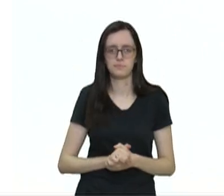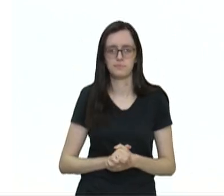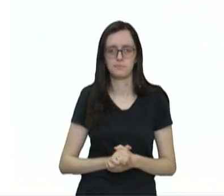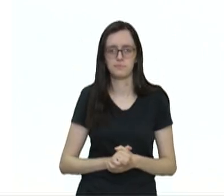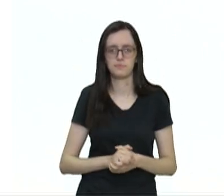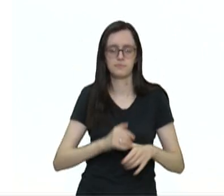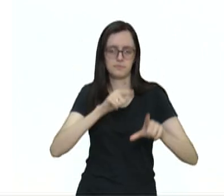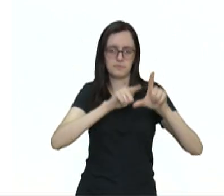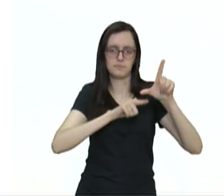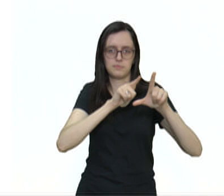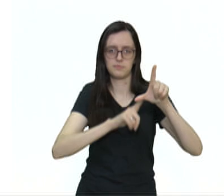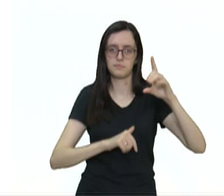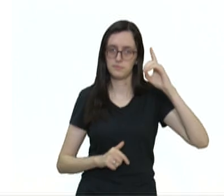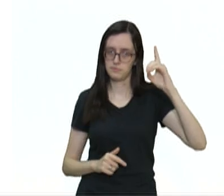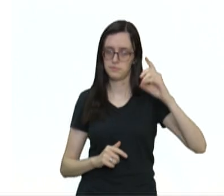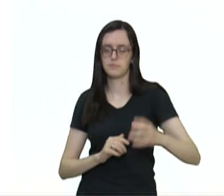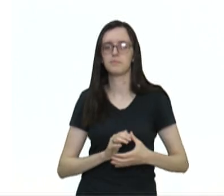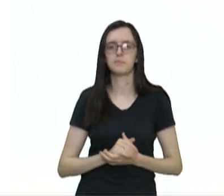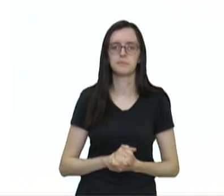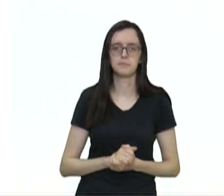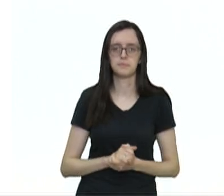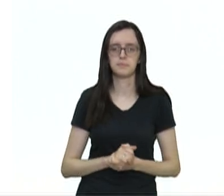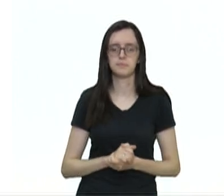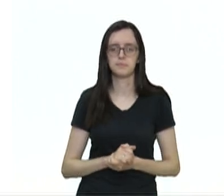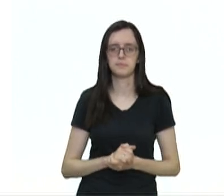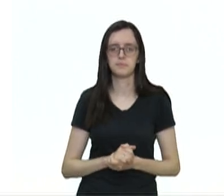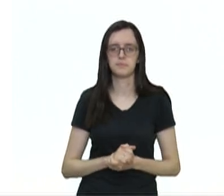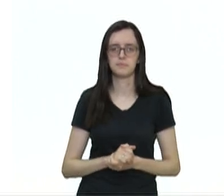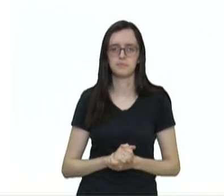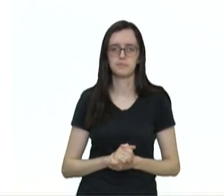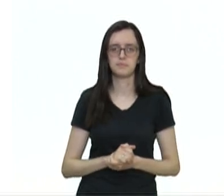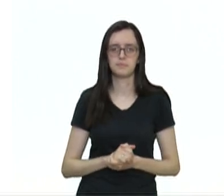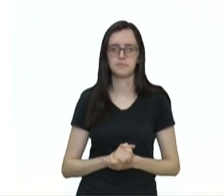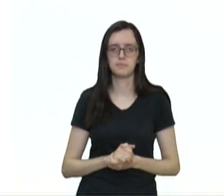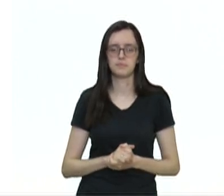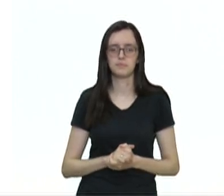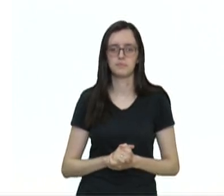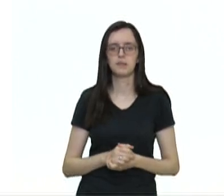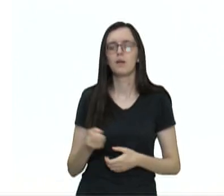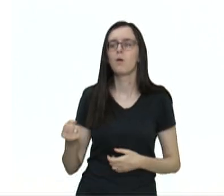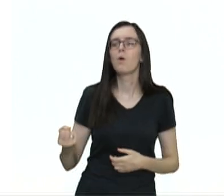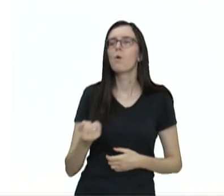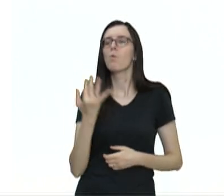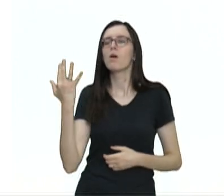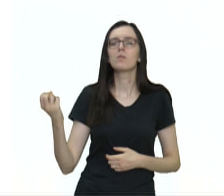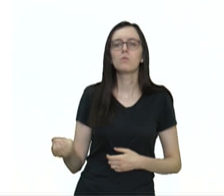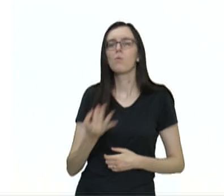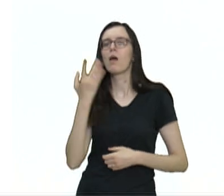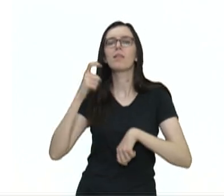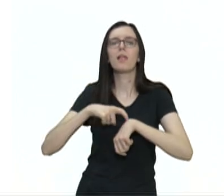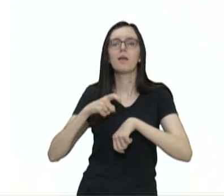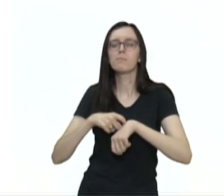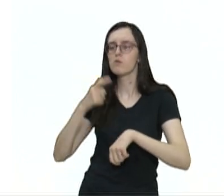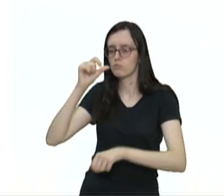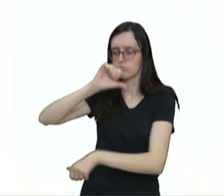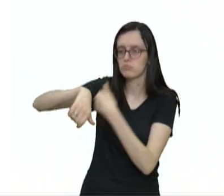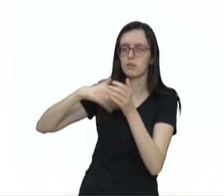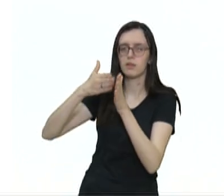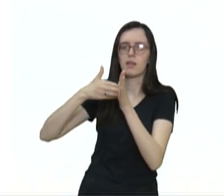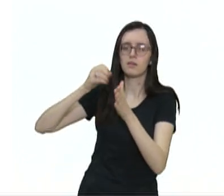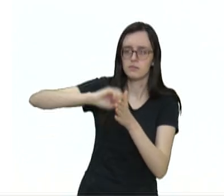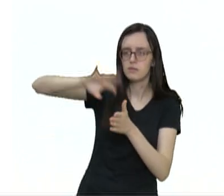Letra D. How often does the train depart? Quantas vezes, a cada quanto tempo esse trem